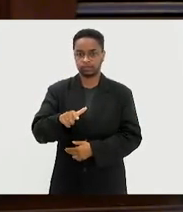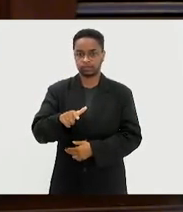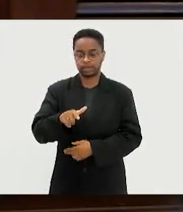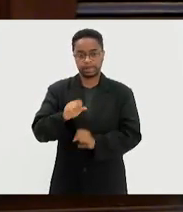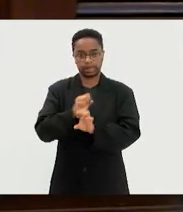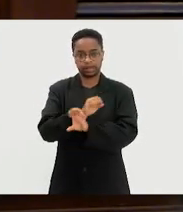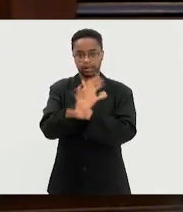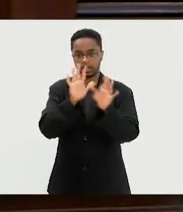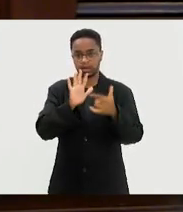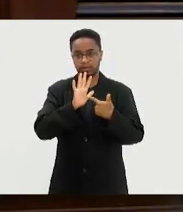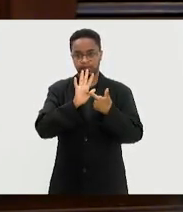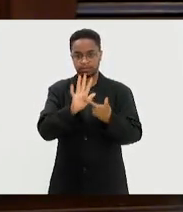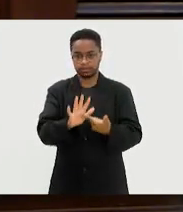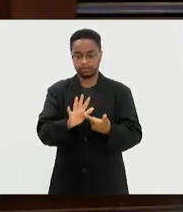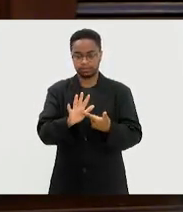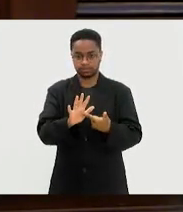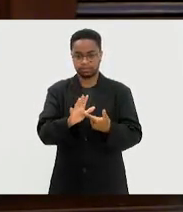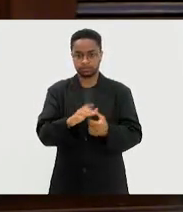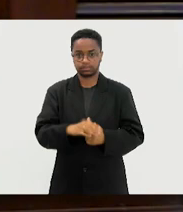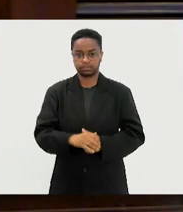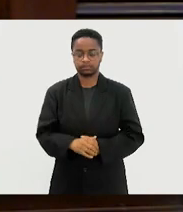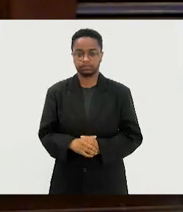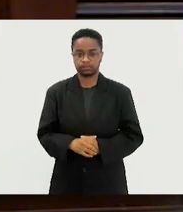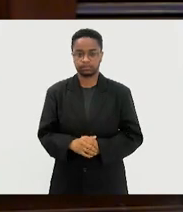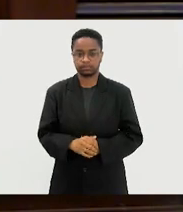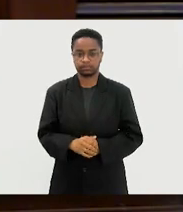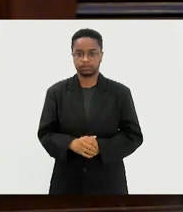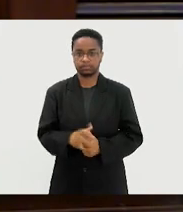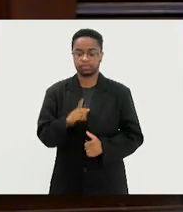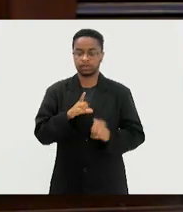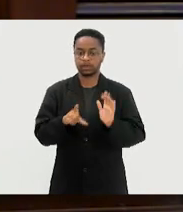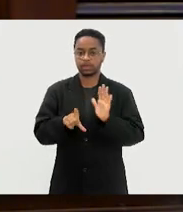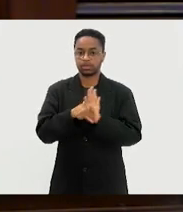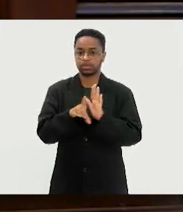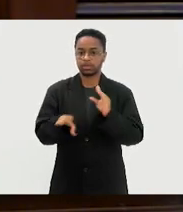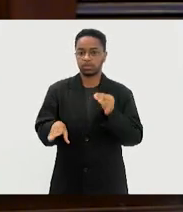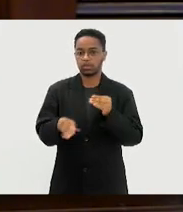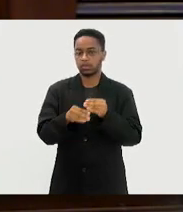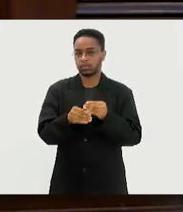claras. De um, a lei complementar